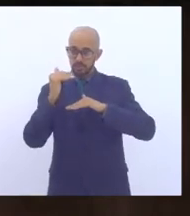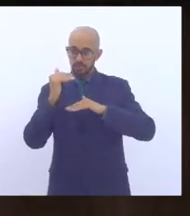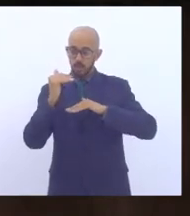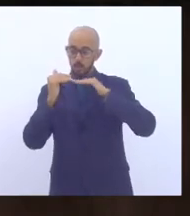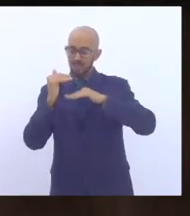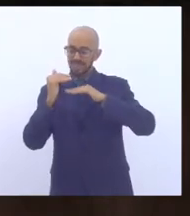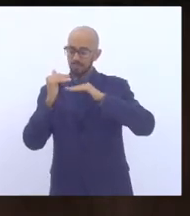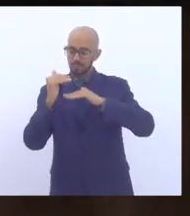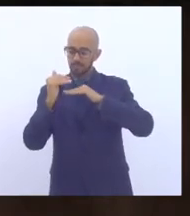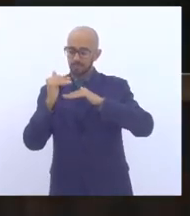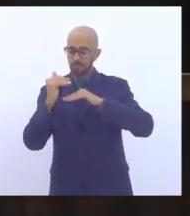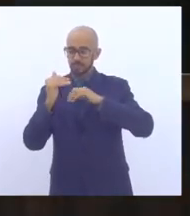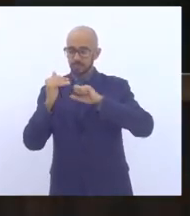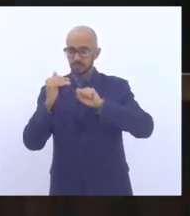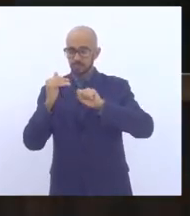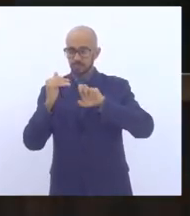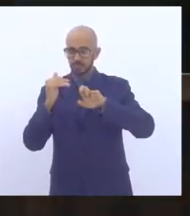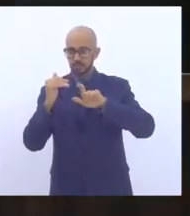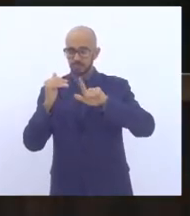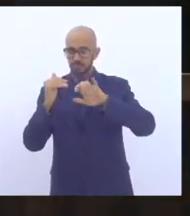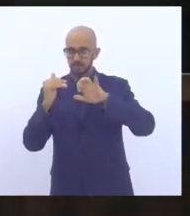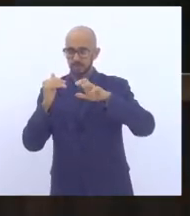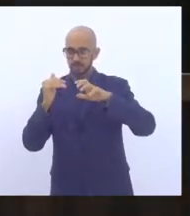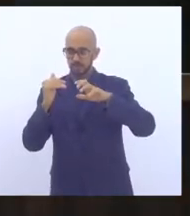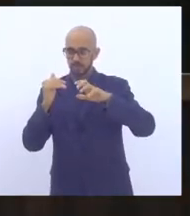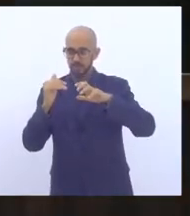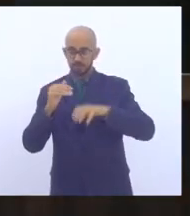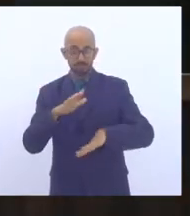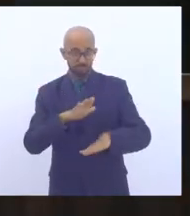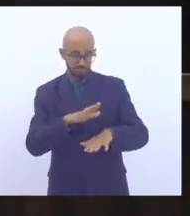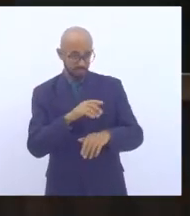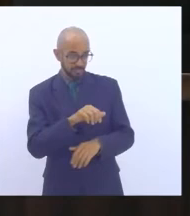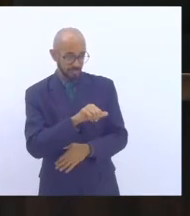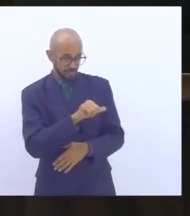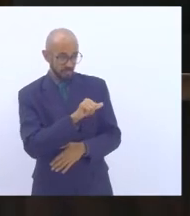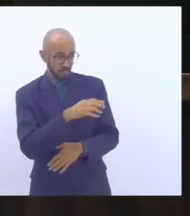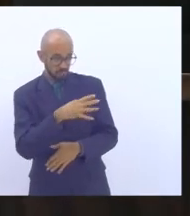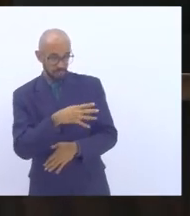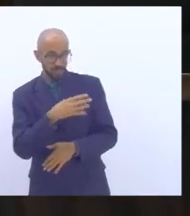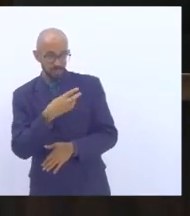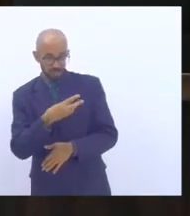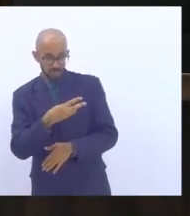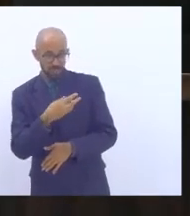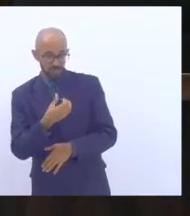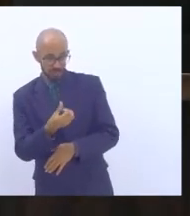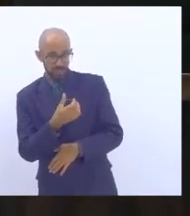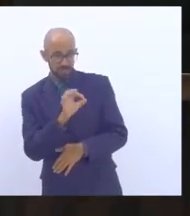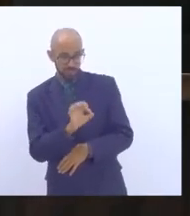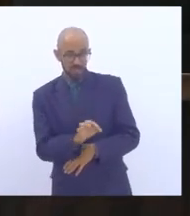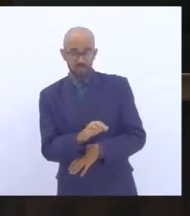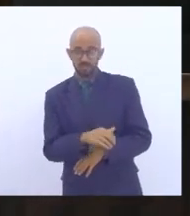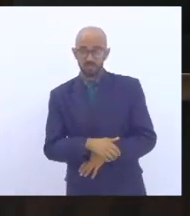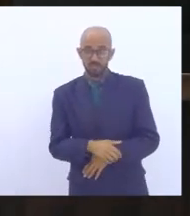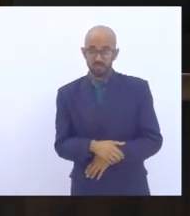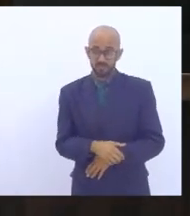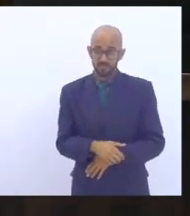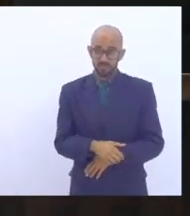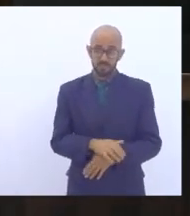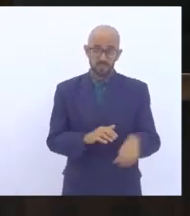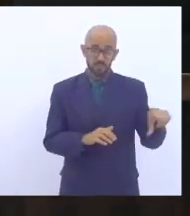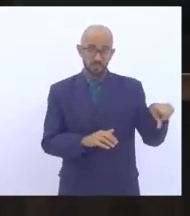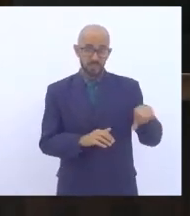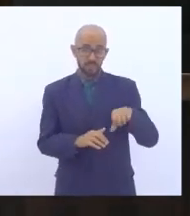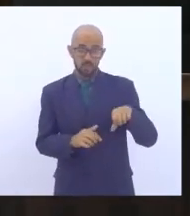mais seis a SELIC acumulada é 1436 por cento SELIC acumulada 9921